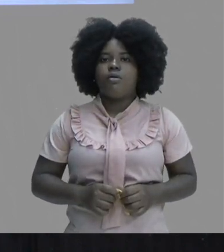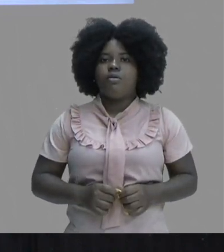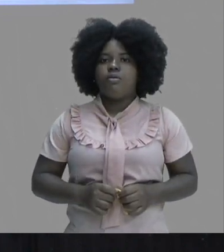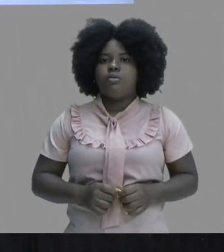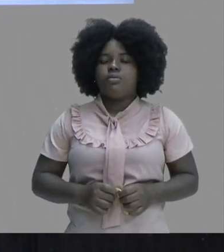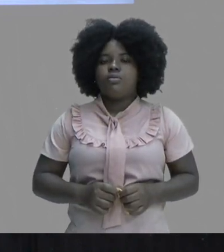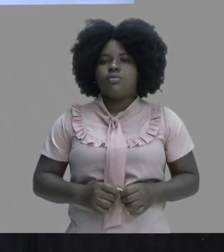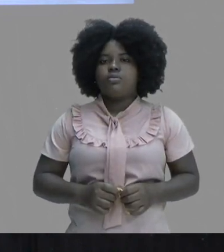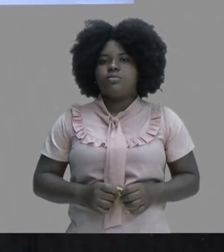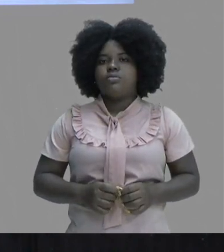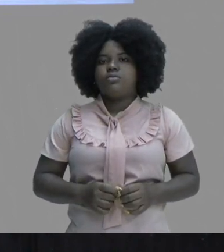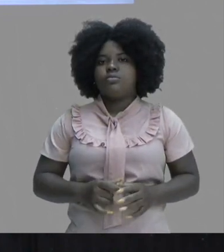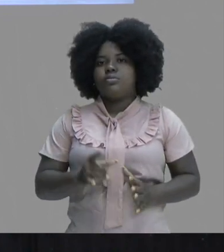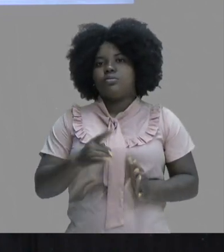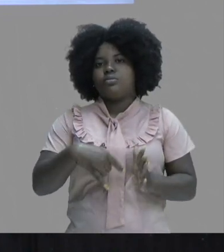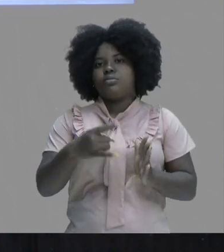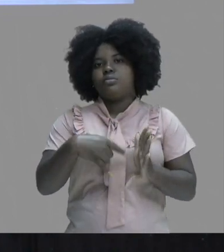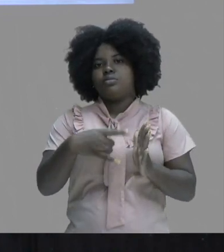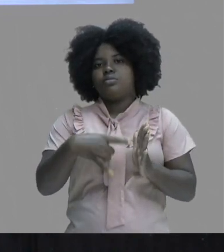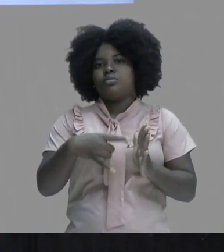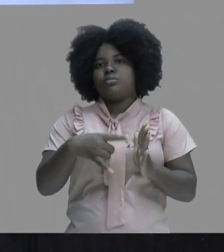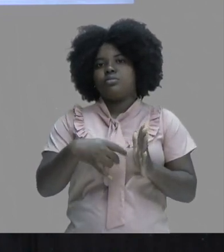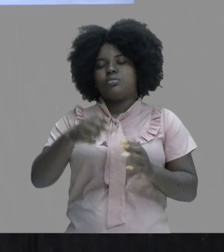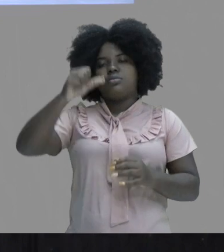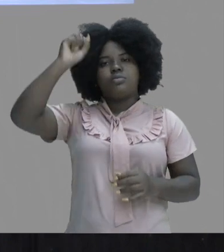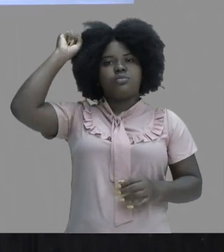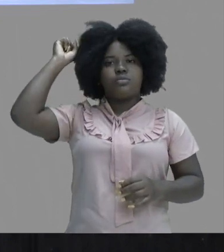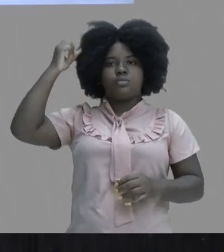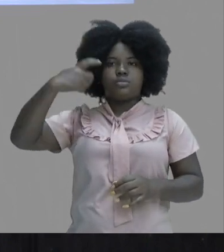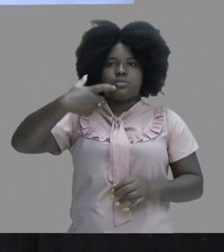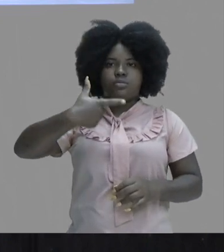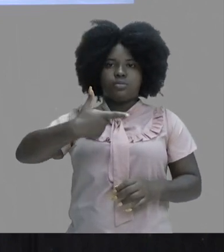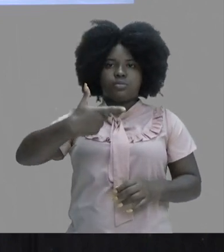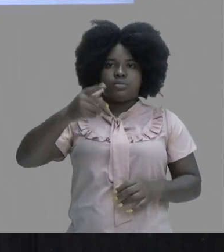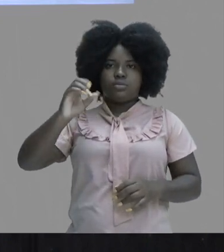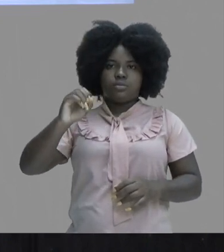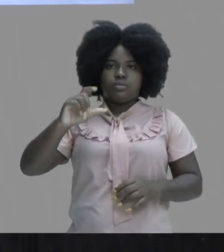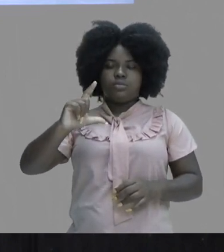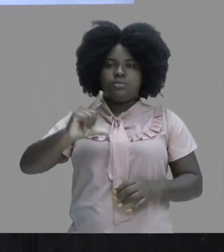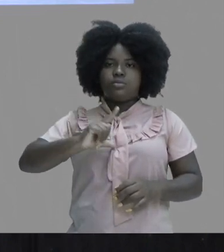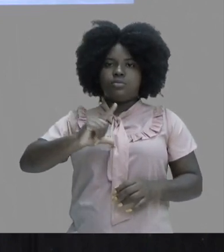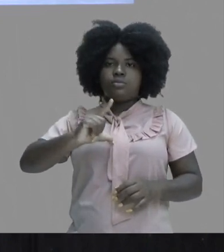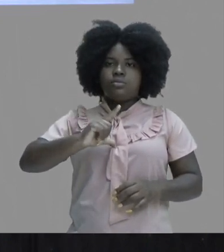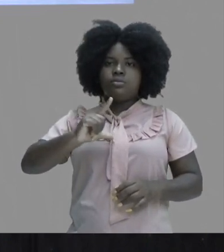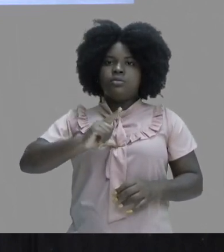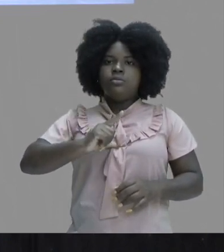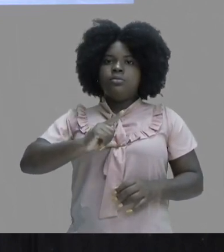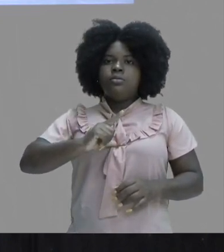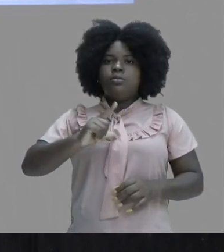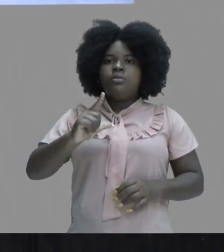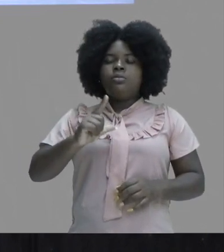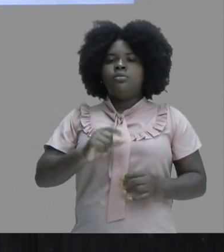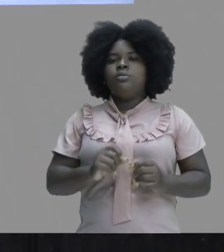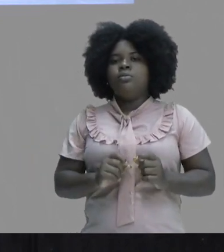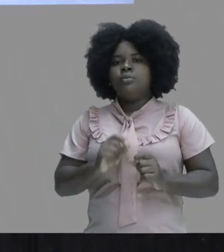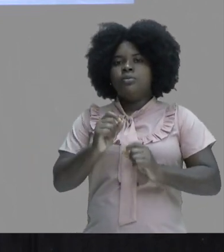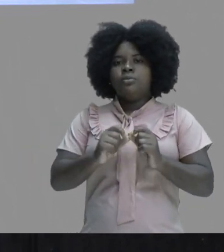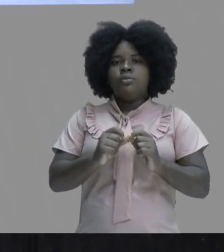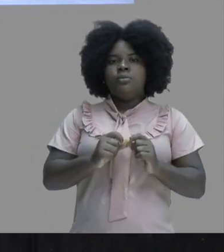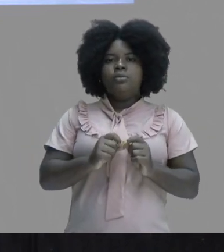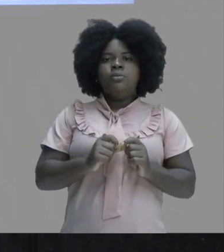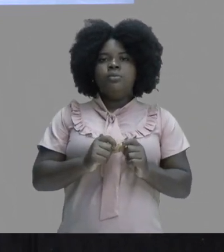que a Declaração dos Direitos Humanos do século XX tem. Desses ideais que foram ideais que